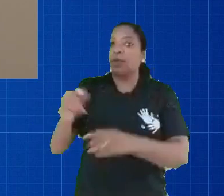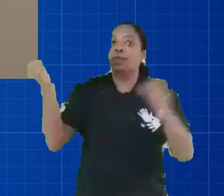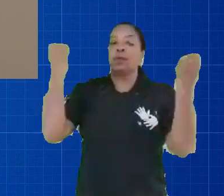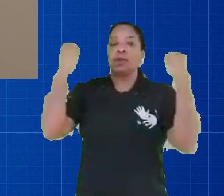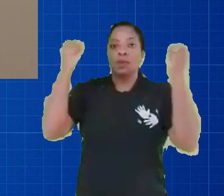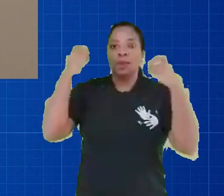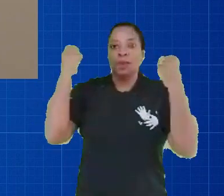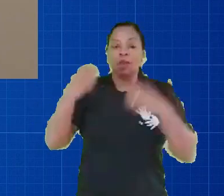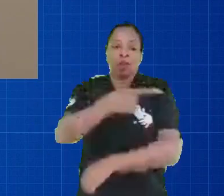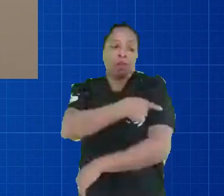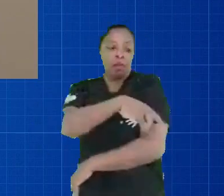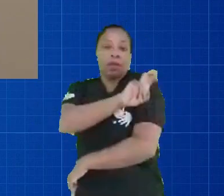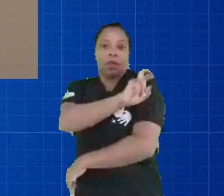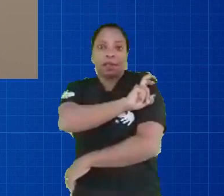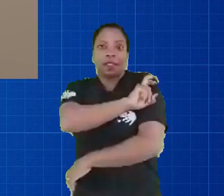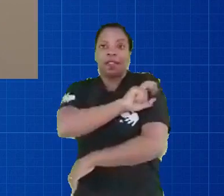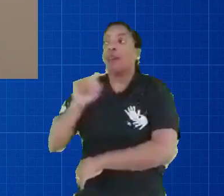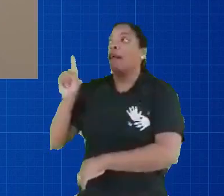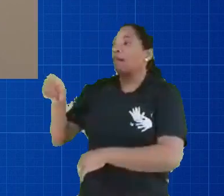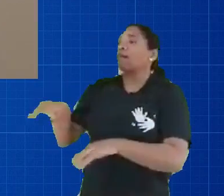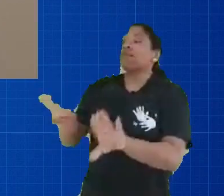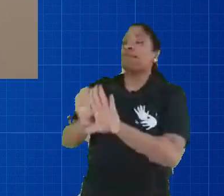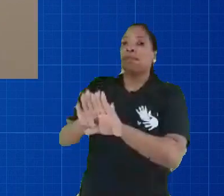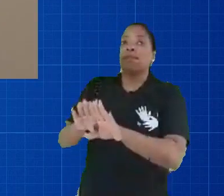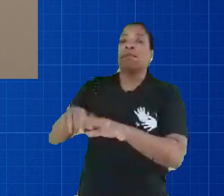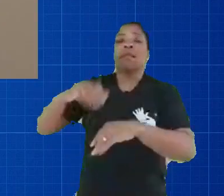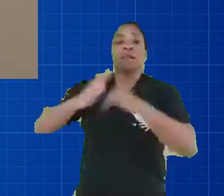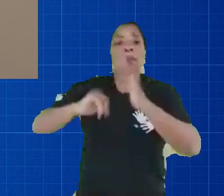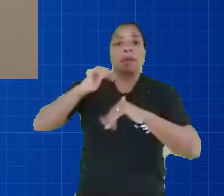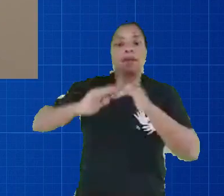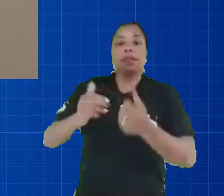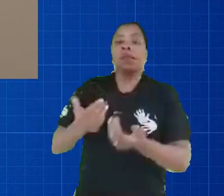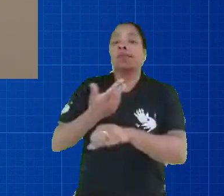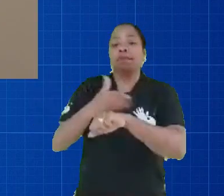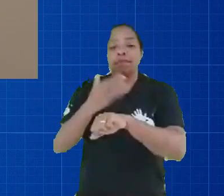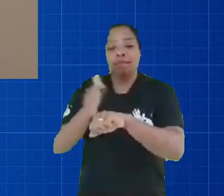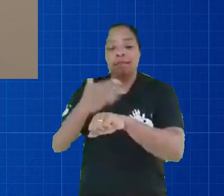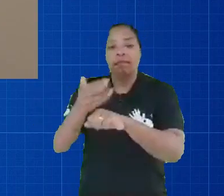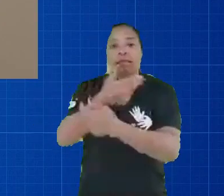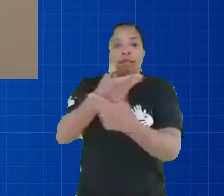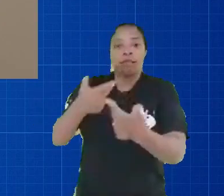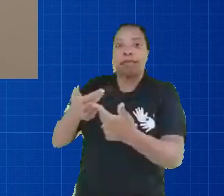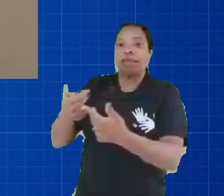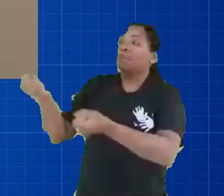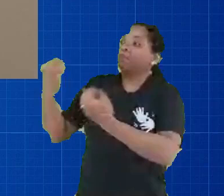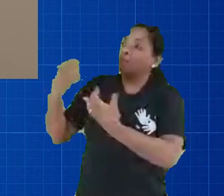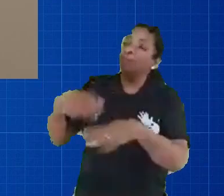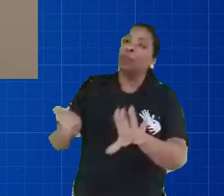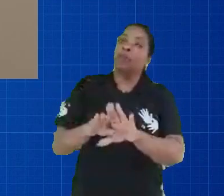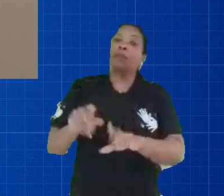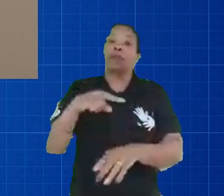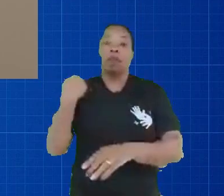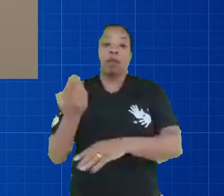traz muitas práticas, muitas coisas para a educação física, deixando que melhorando a